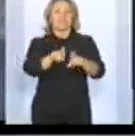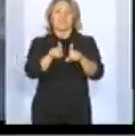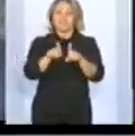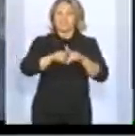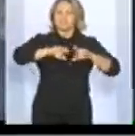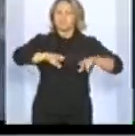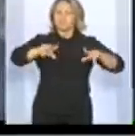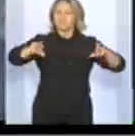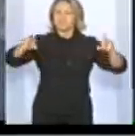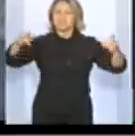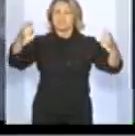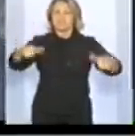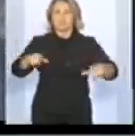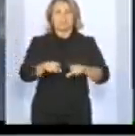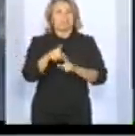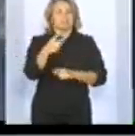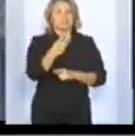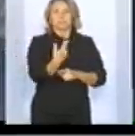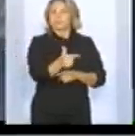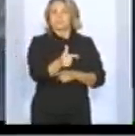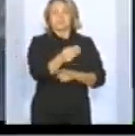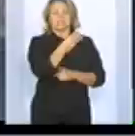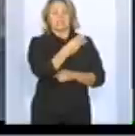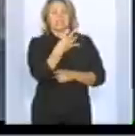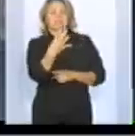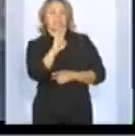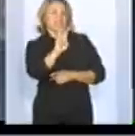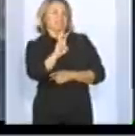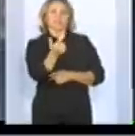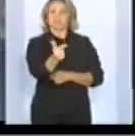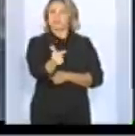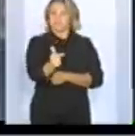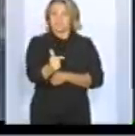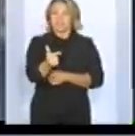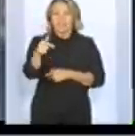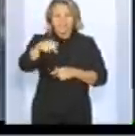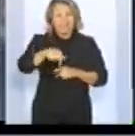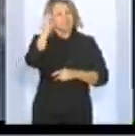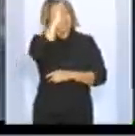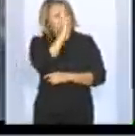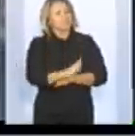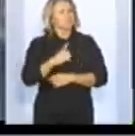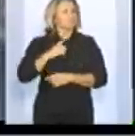em regiões, mas não existe 3, 4, 5 operadores. Aqui existia.